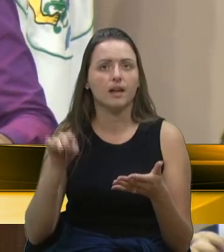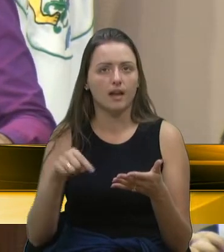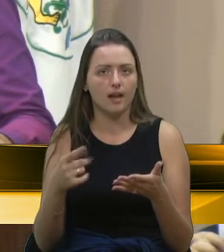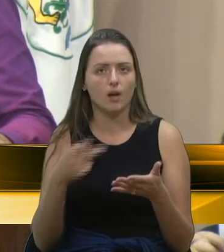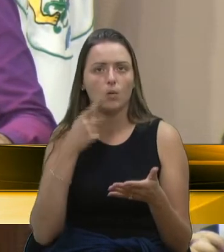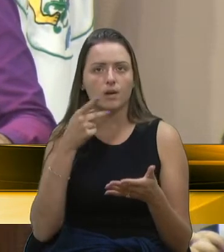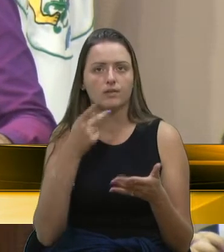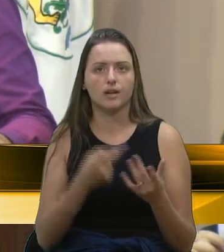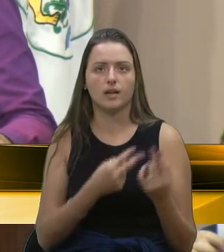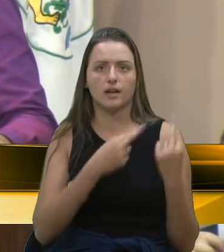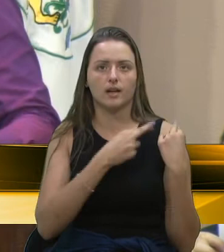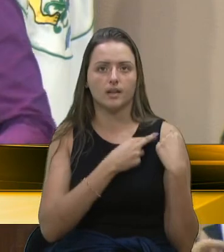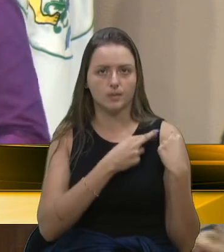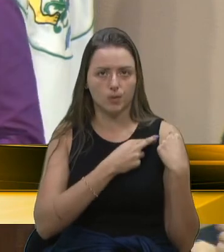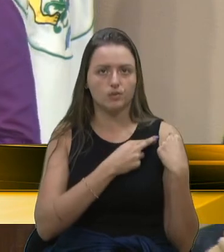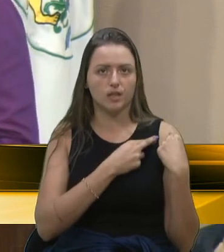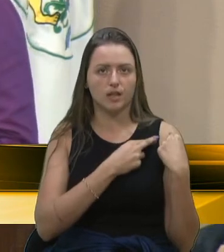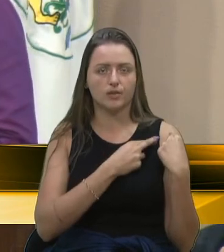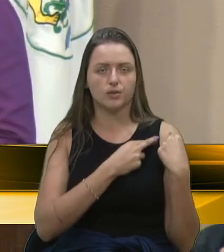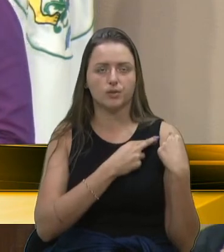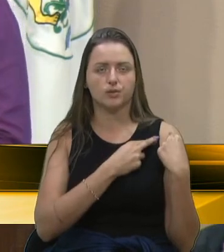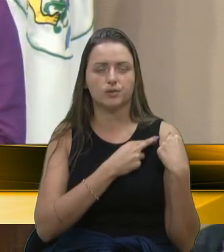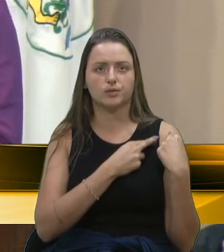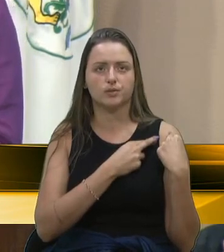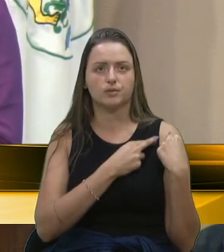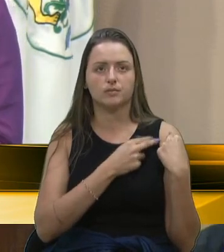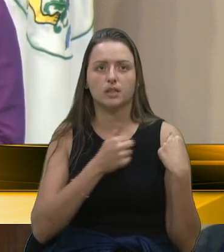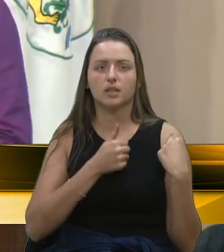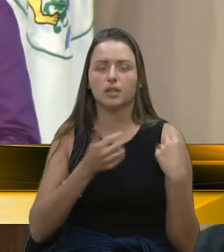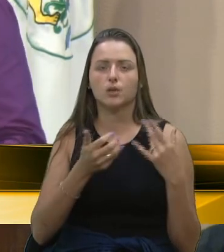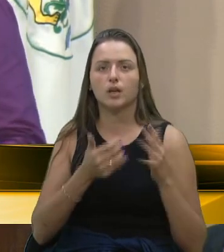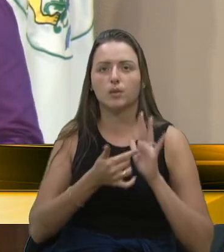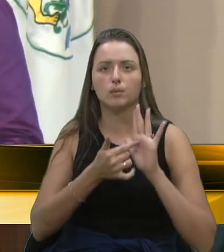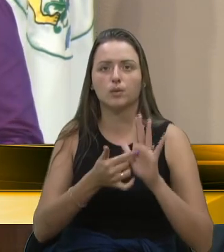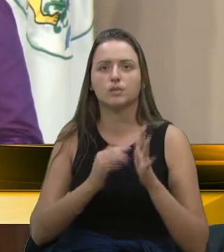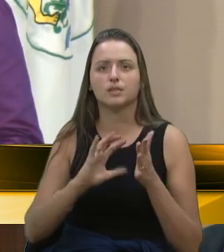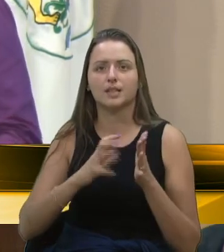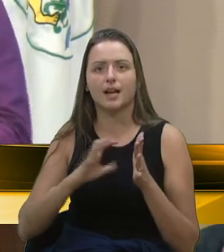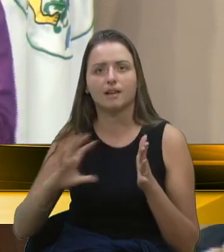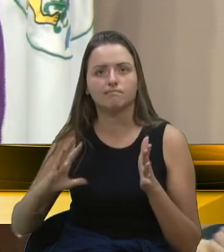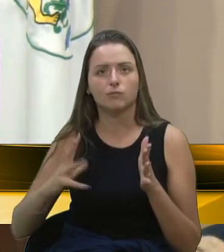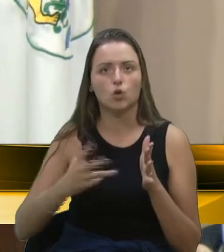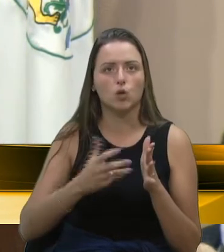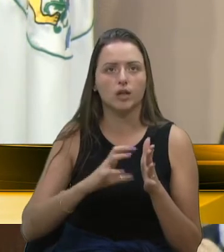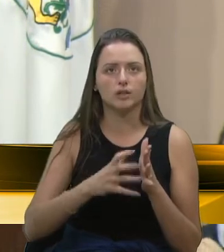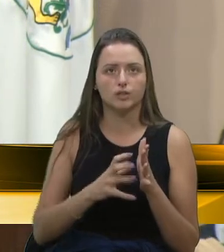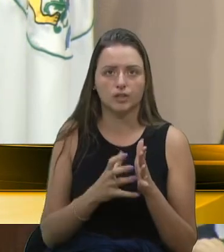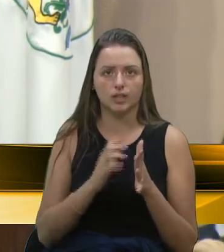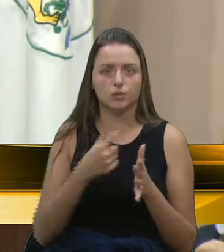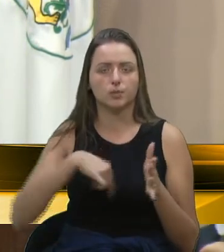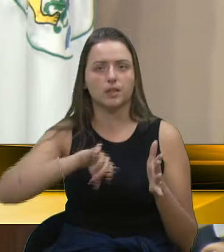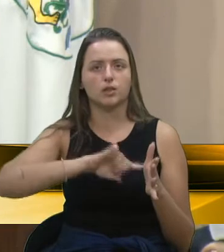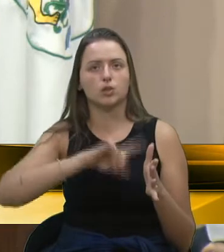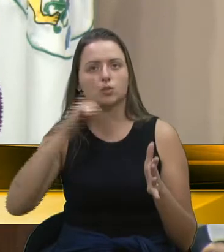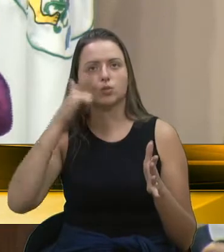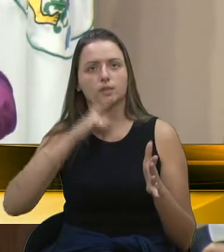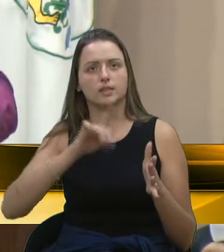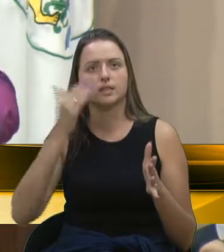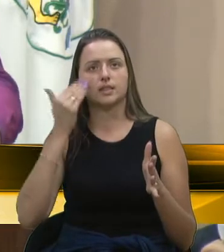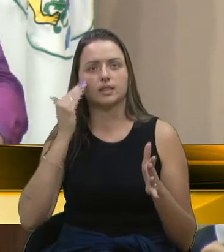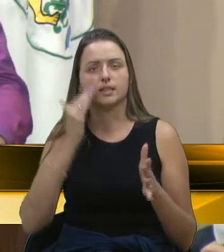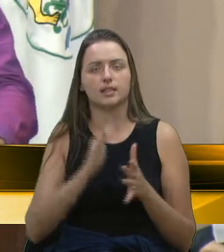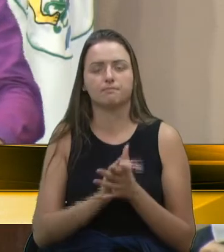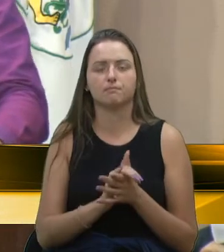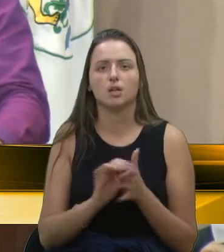responsável e trazendo alguns dados e alguns elementos para a nossa reflexão. Em primeiro lugar,